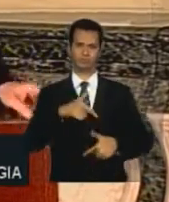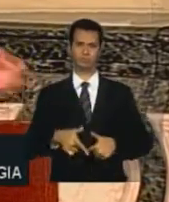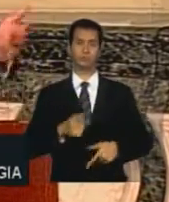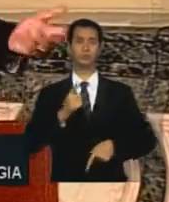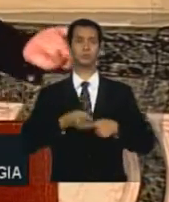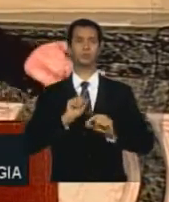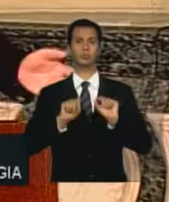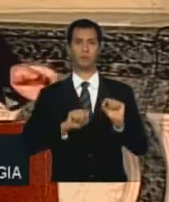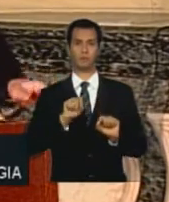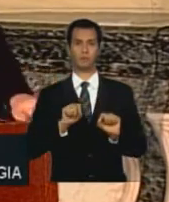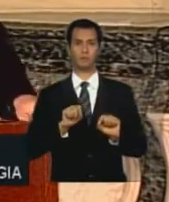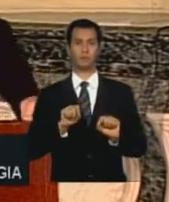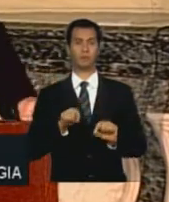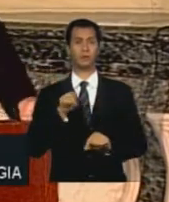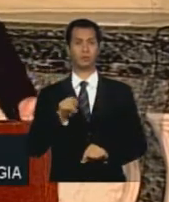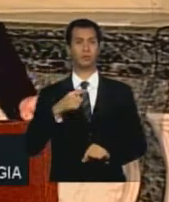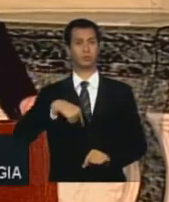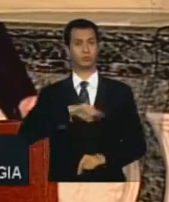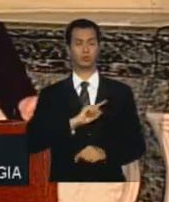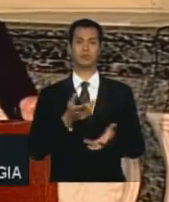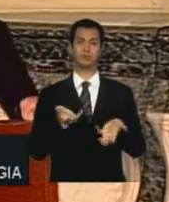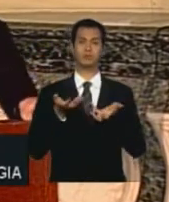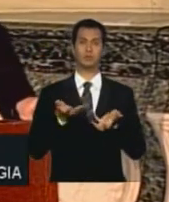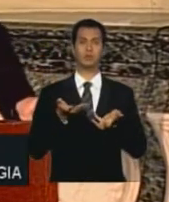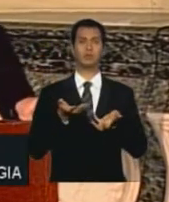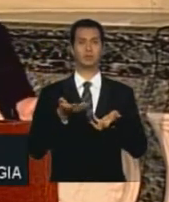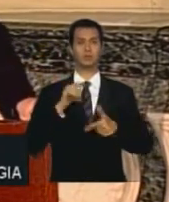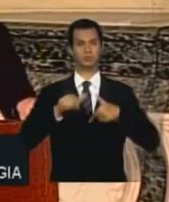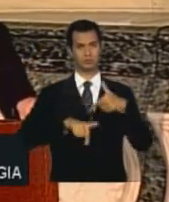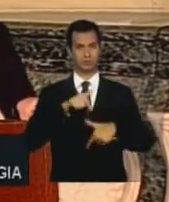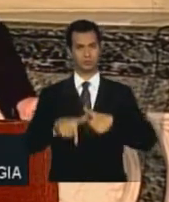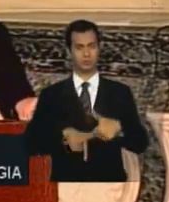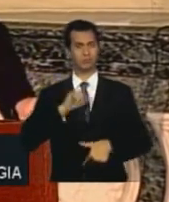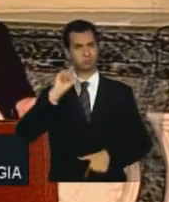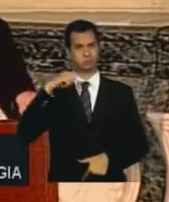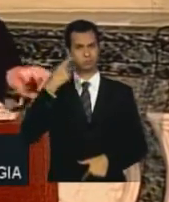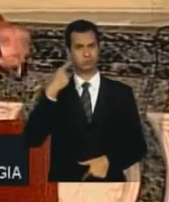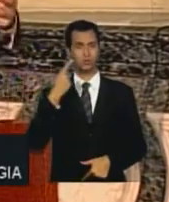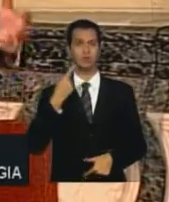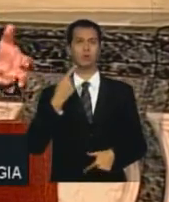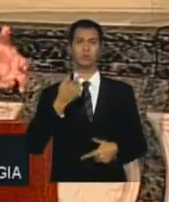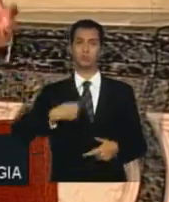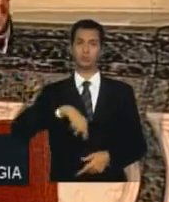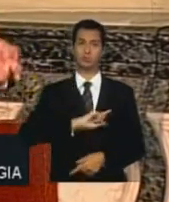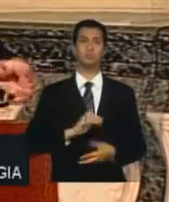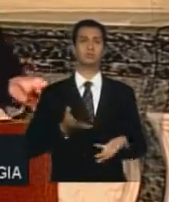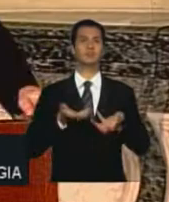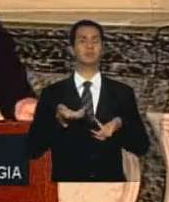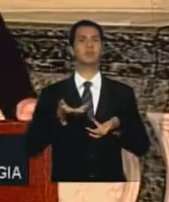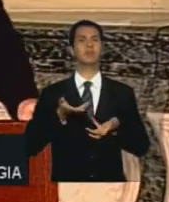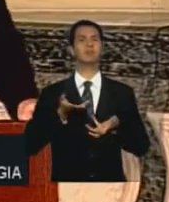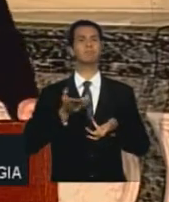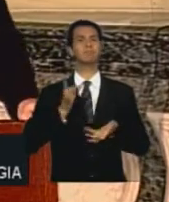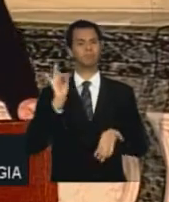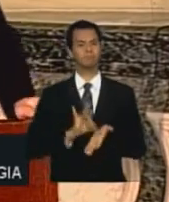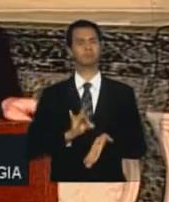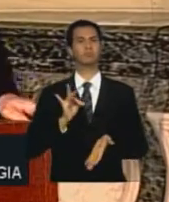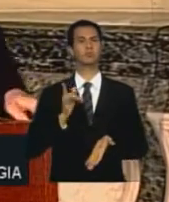é este último análise o que nós queremos no exercício da nossa advocacia pública, achar